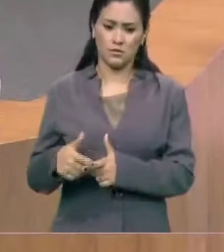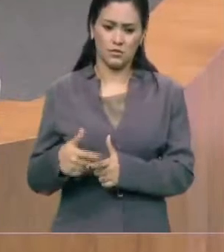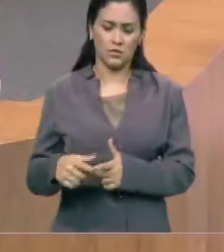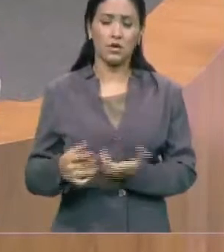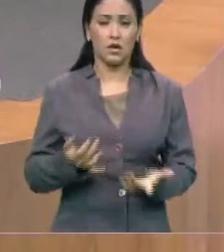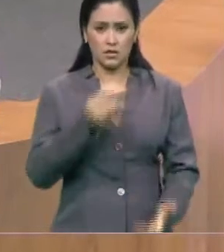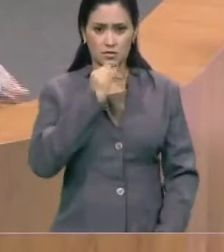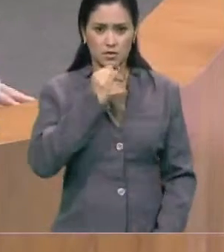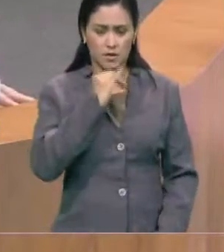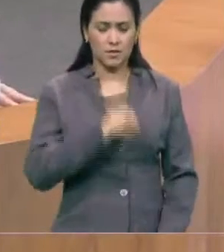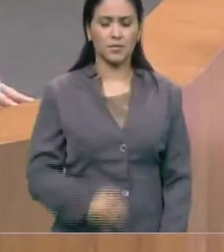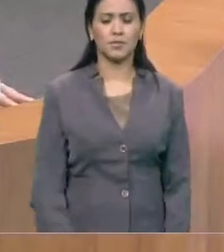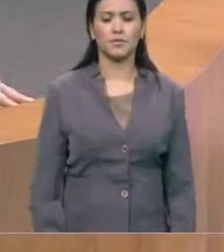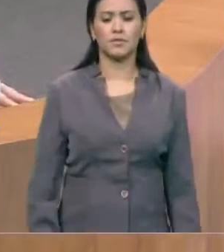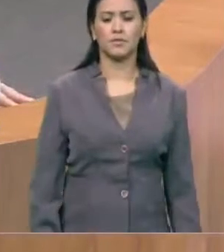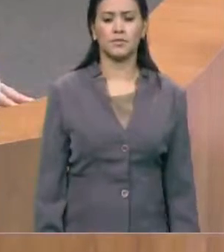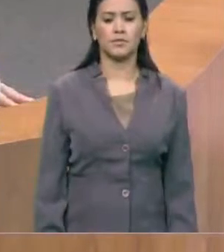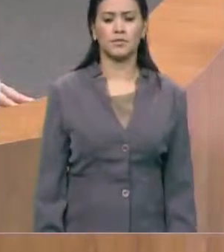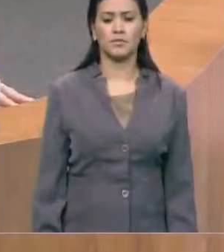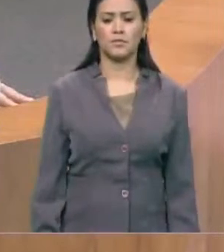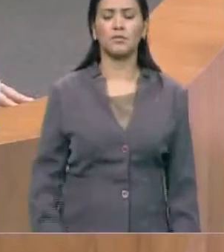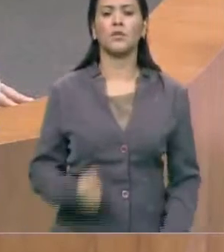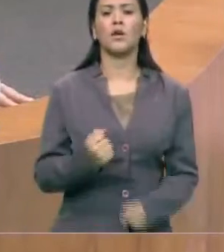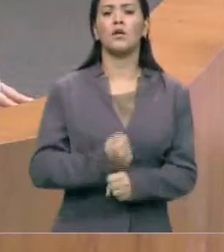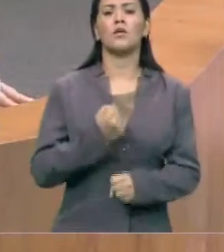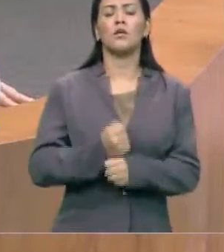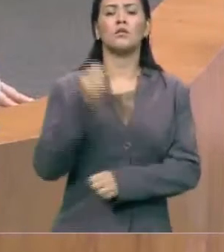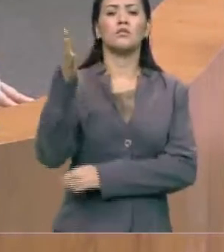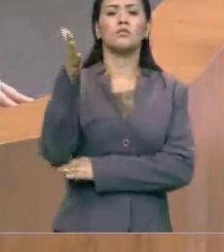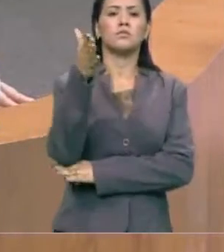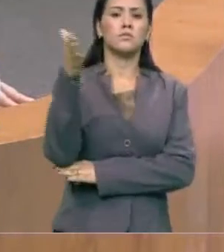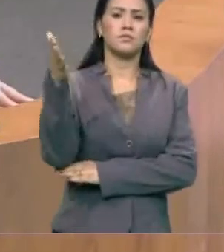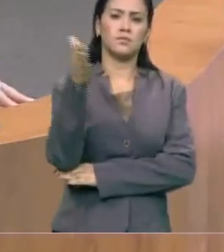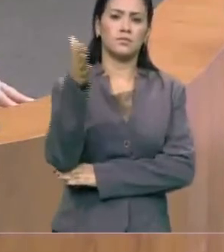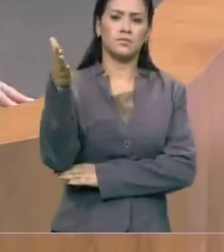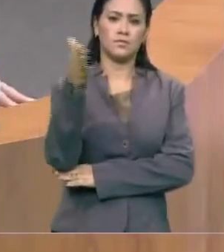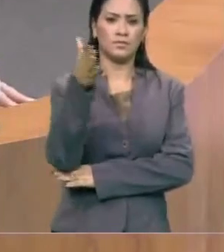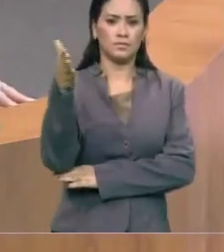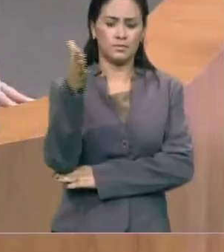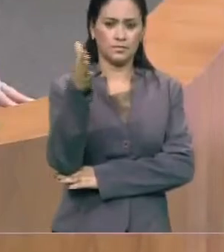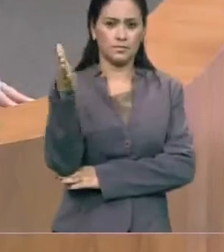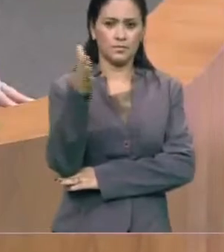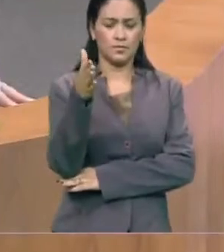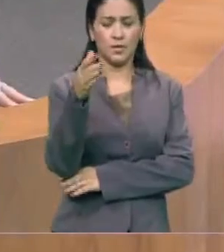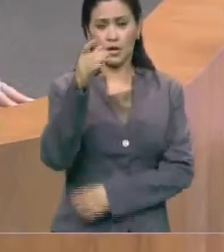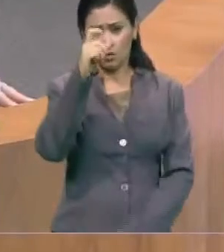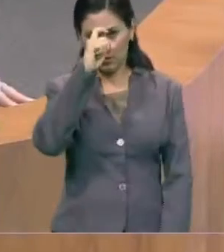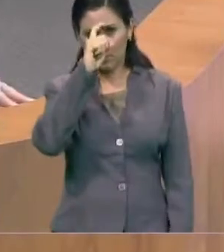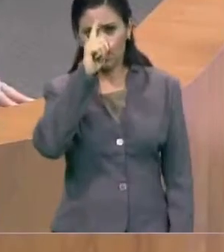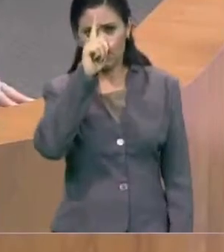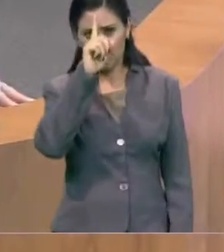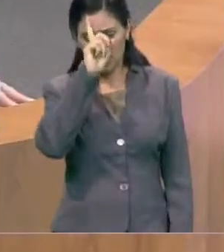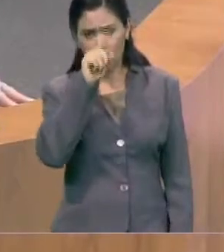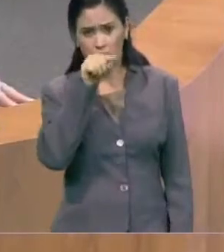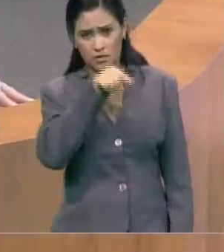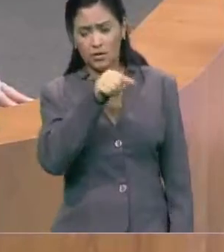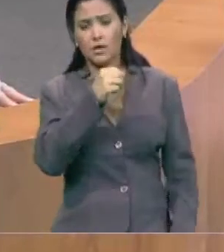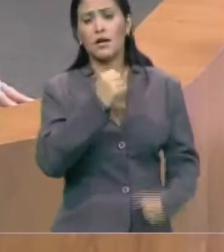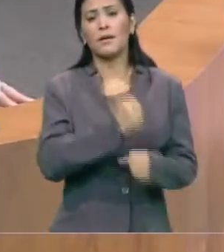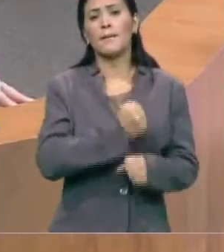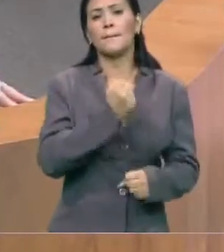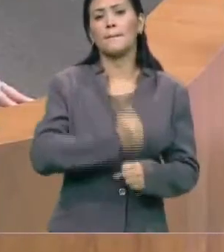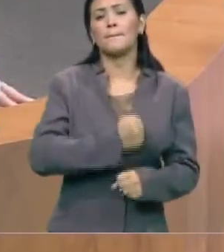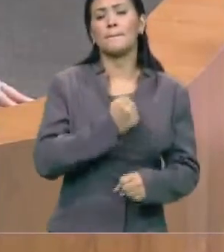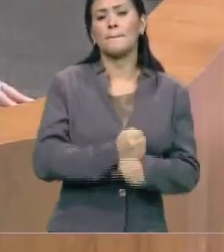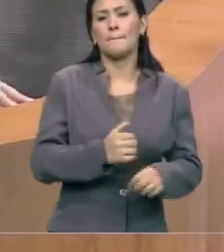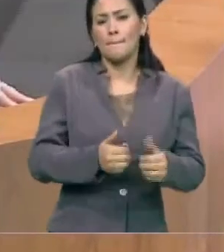exemplo. Obra de Alcântara, deputada. O hospital lá começou, e veja só, começaram a